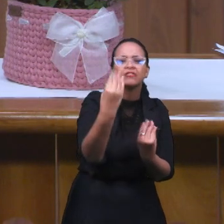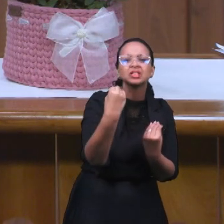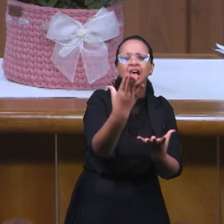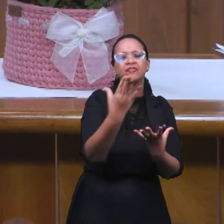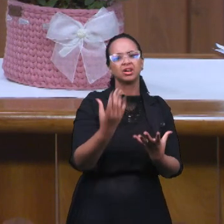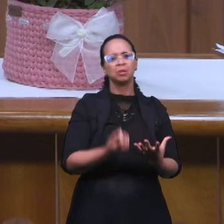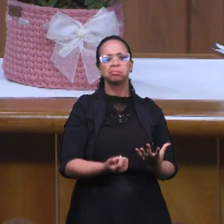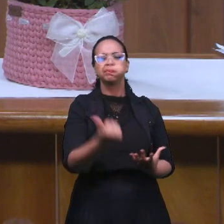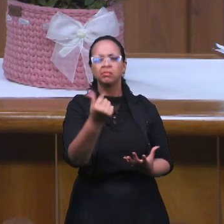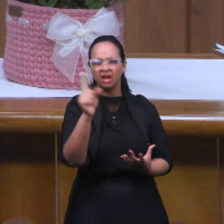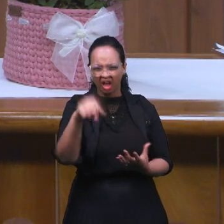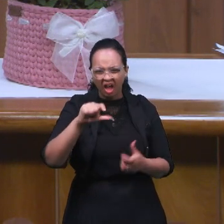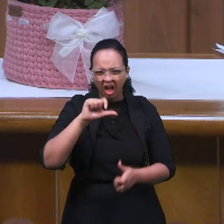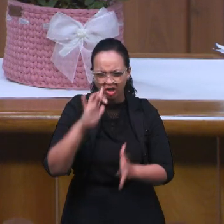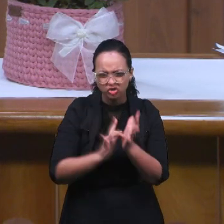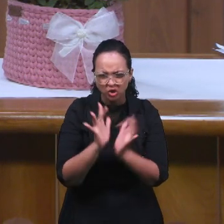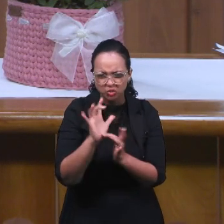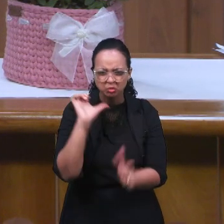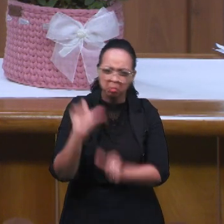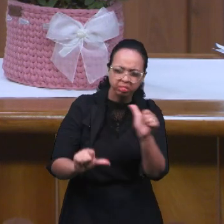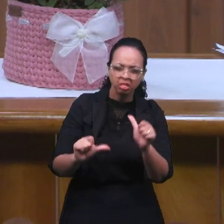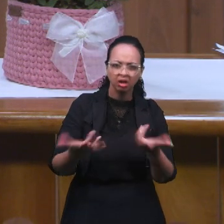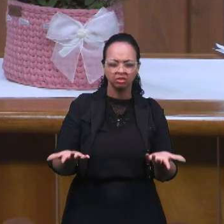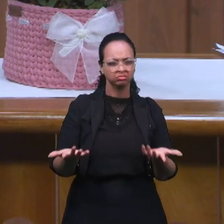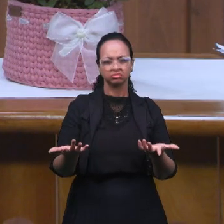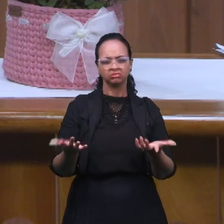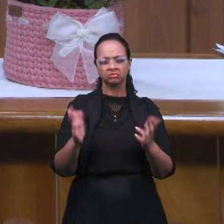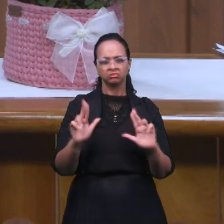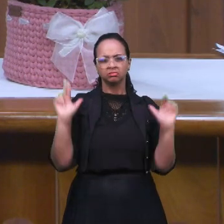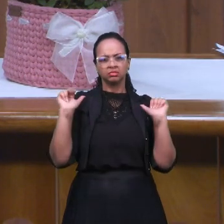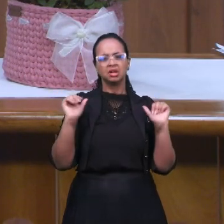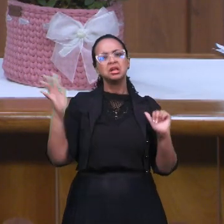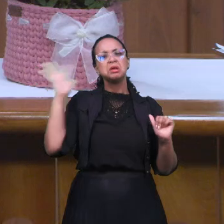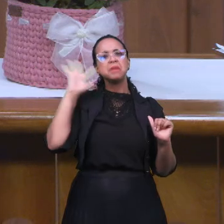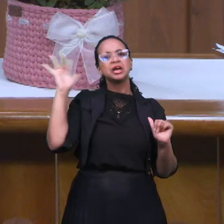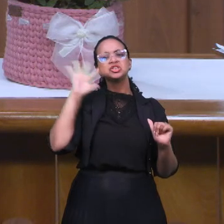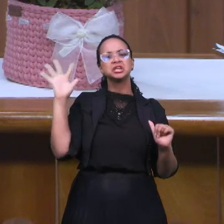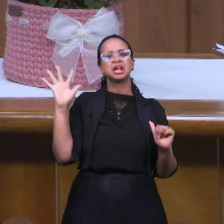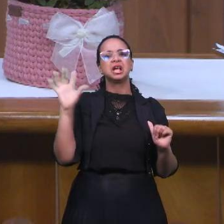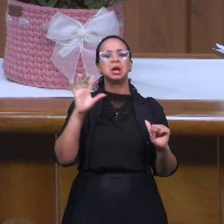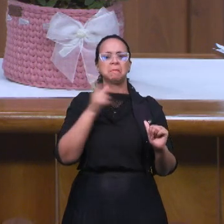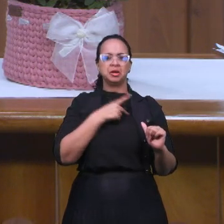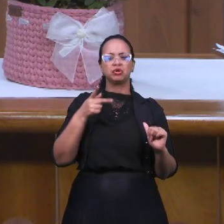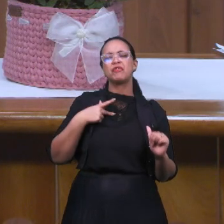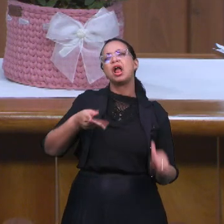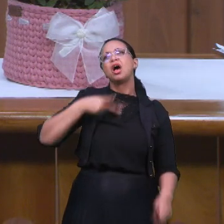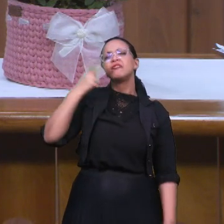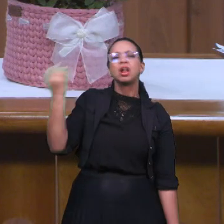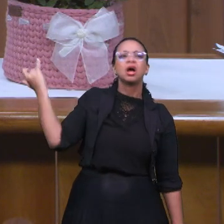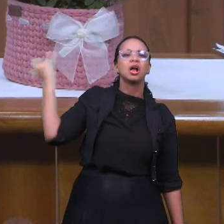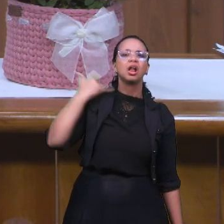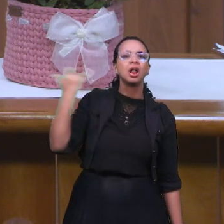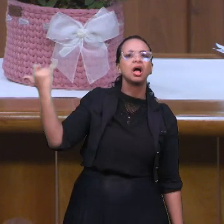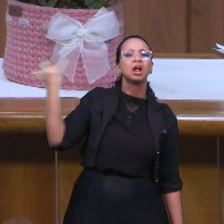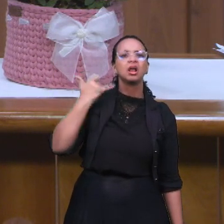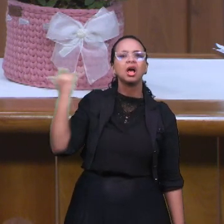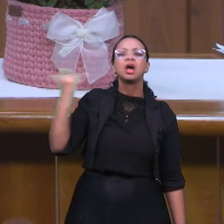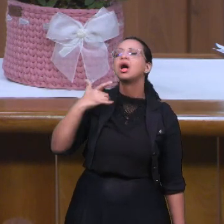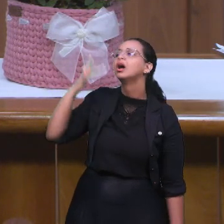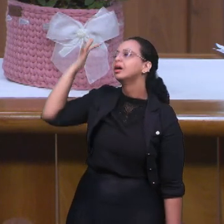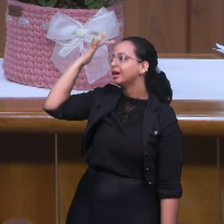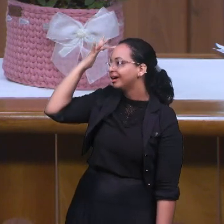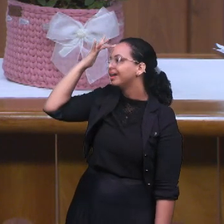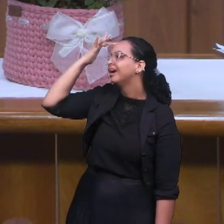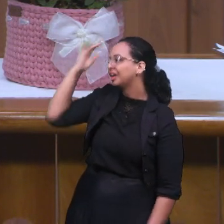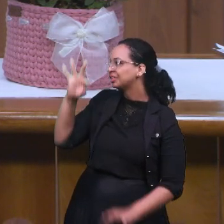fico imaginando um pastor que fala tudo que Deus quer que ele fale e todo mundo vai ser curado. Então não precisa